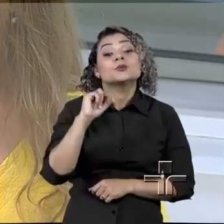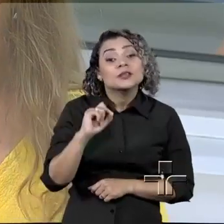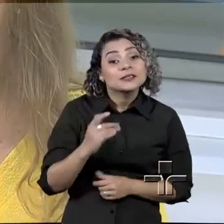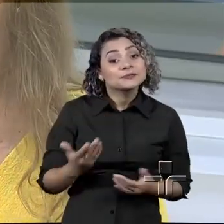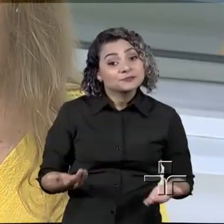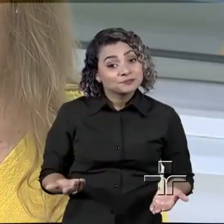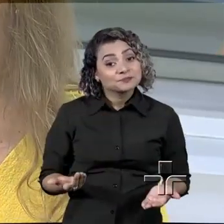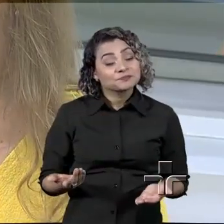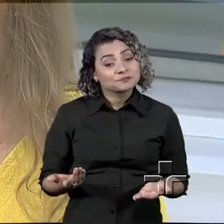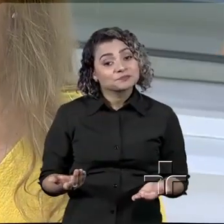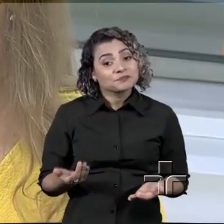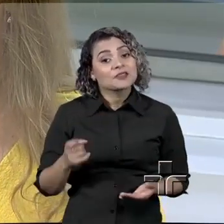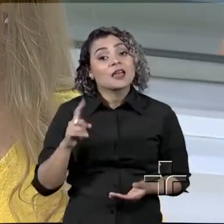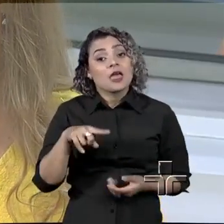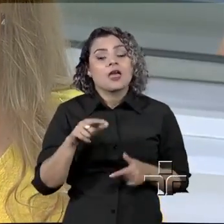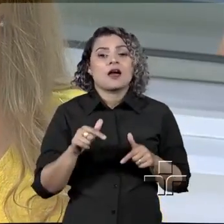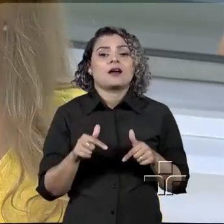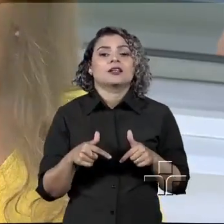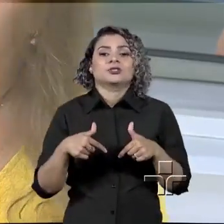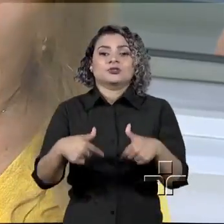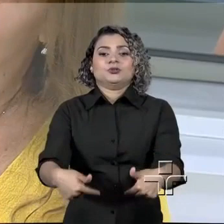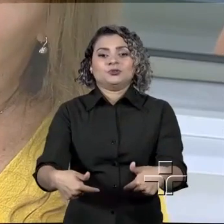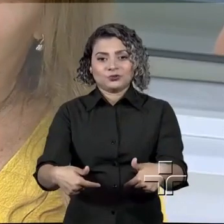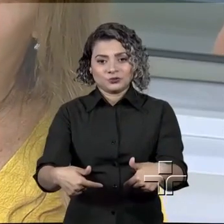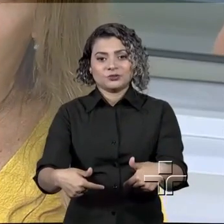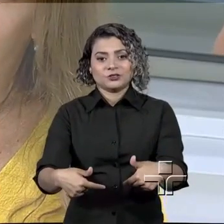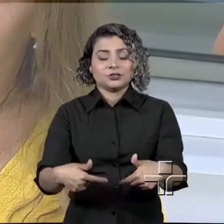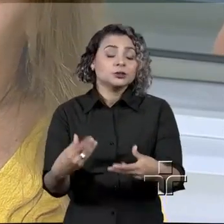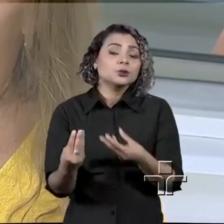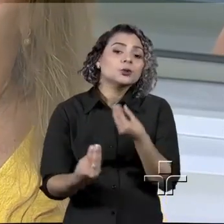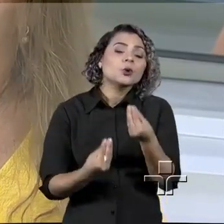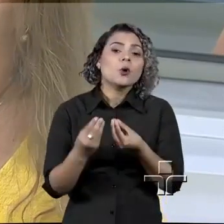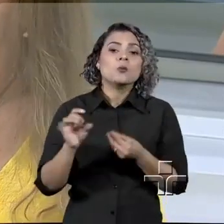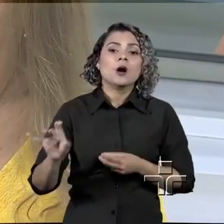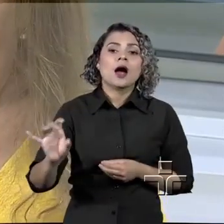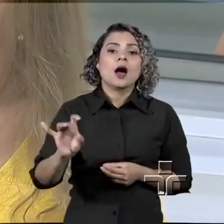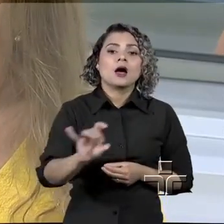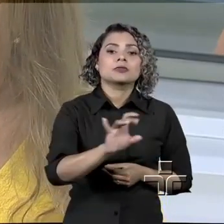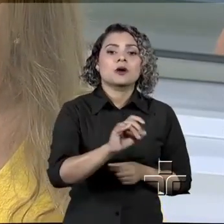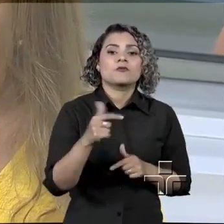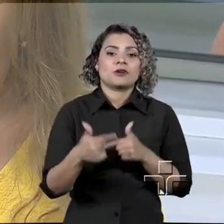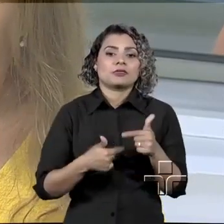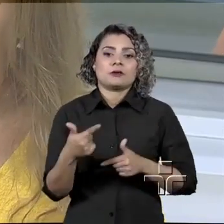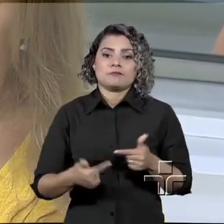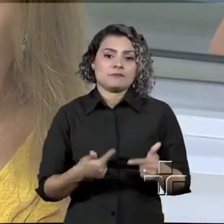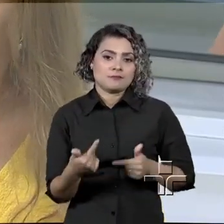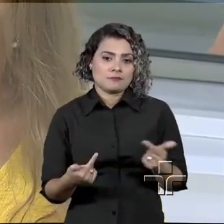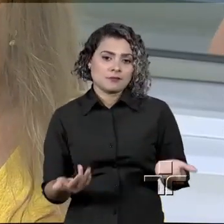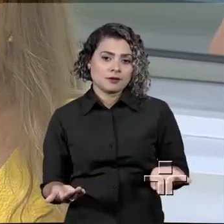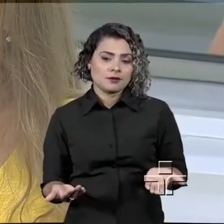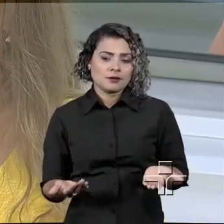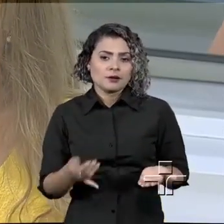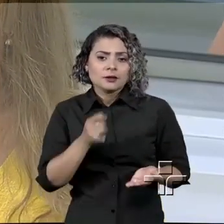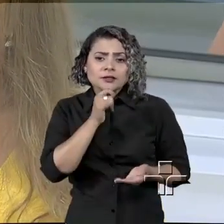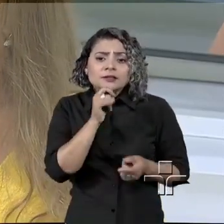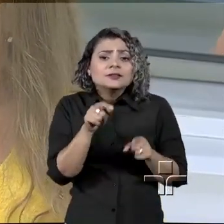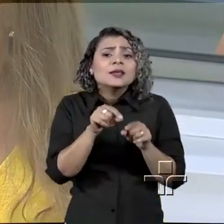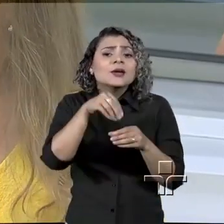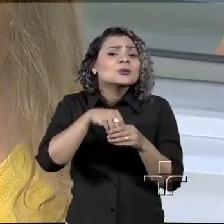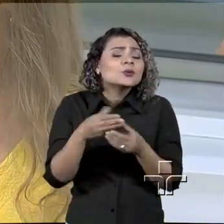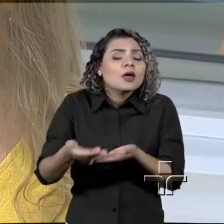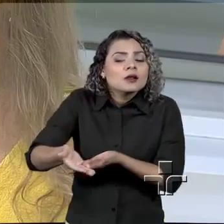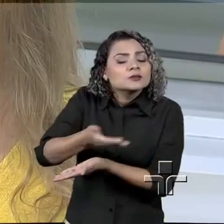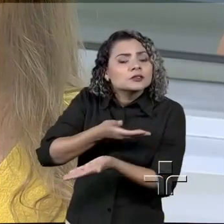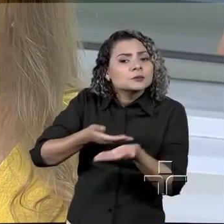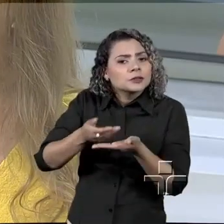ser a atitude e a forma de cada um trabalhar, né, e o relacionamento ali.